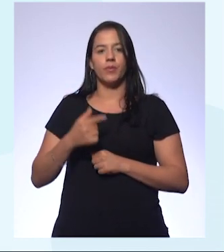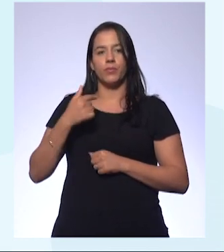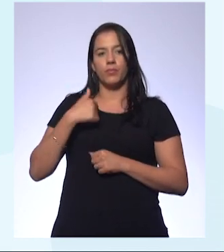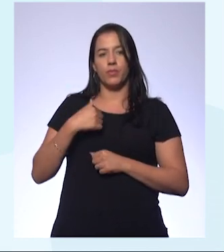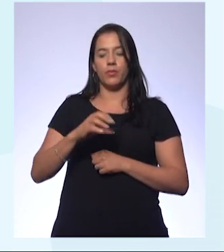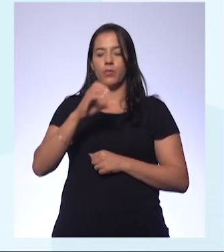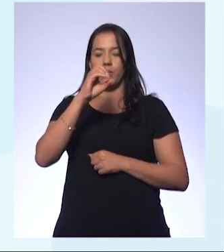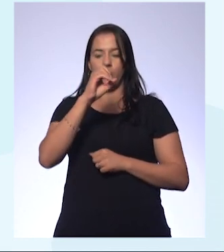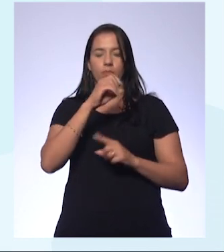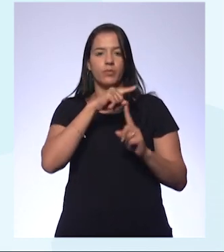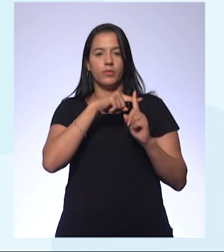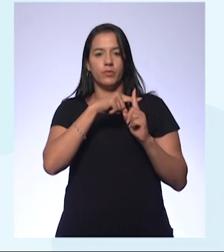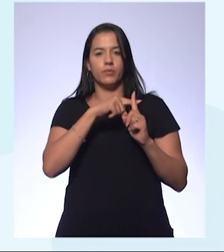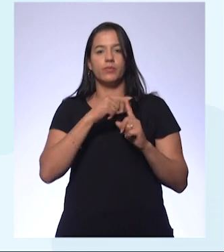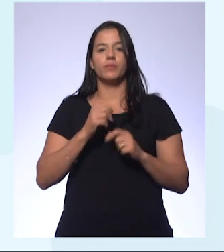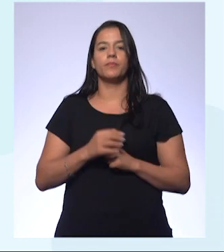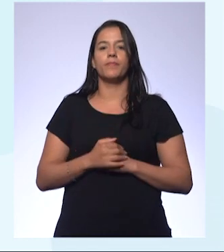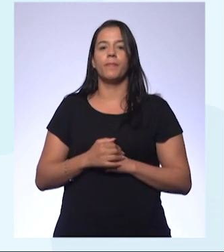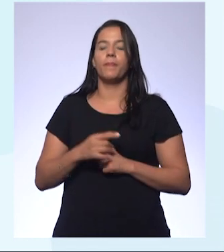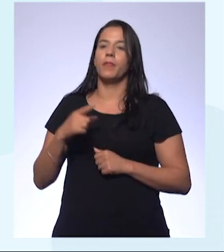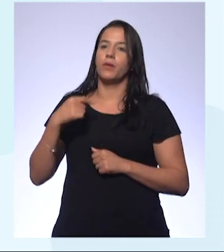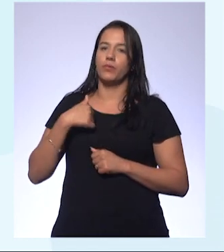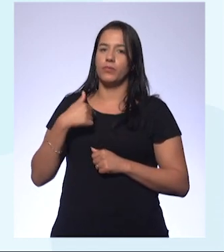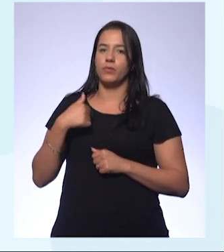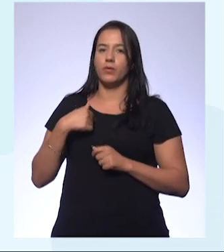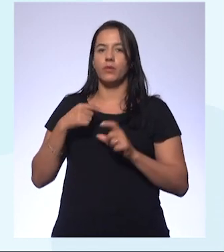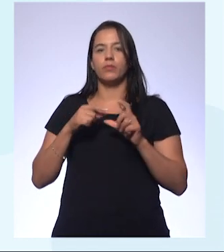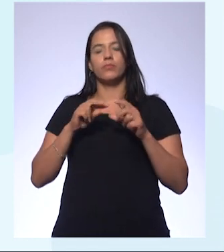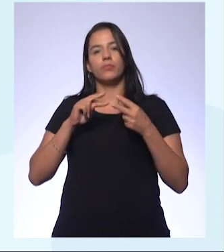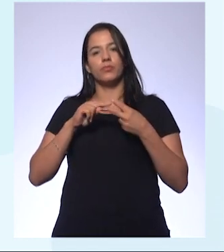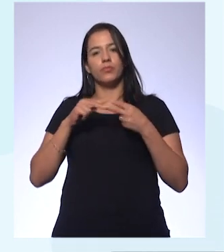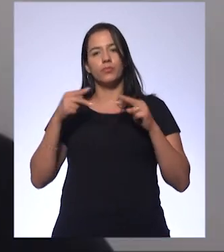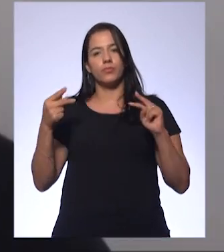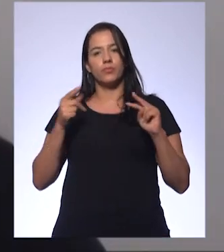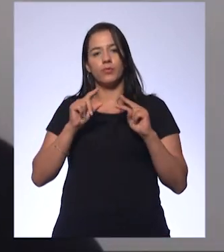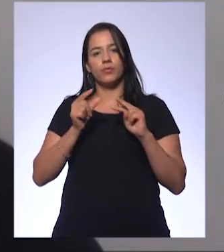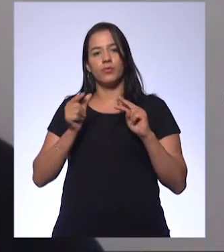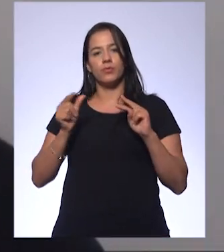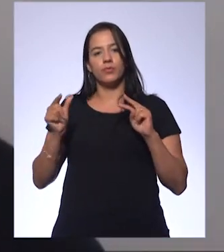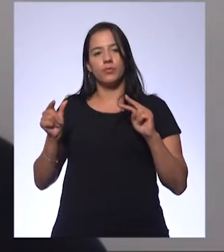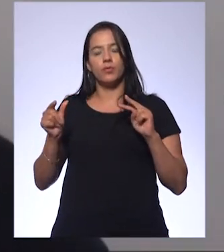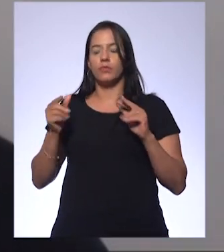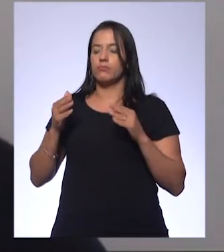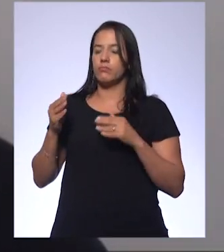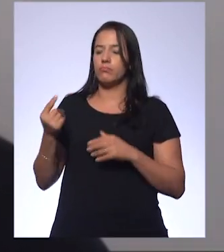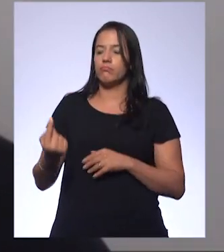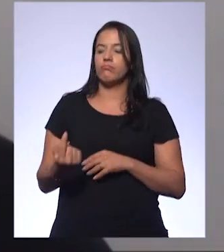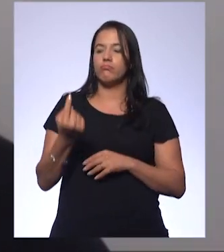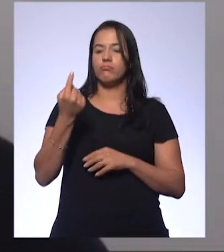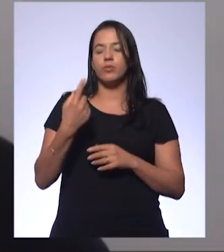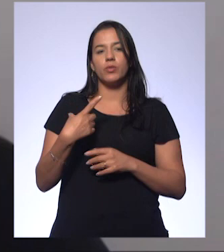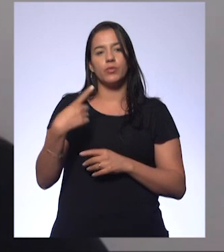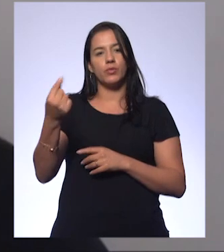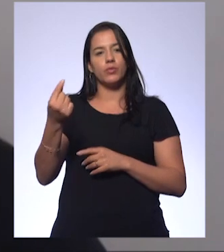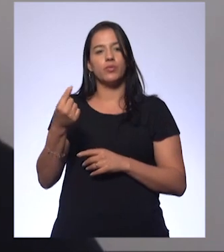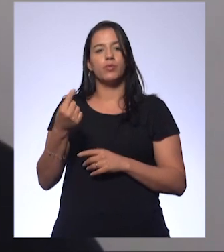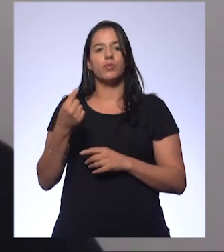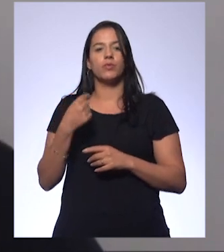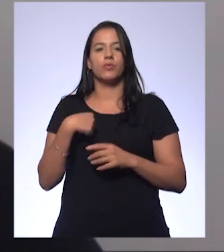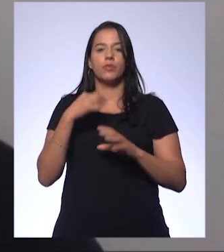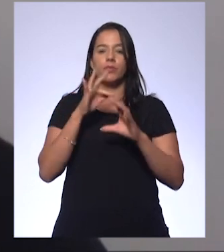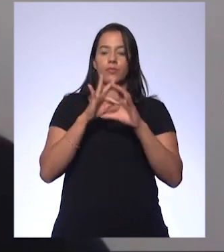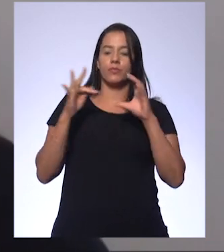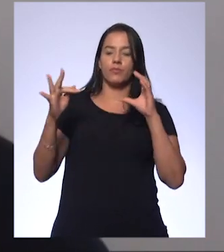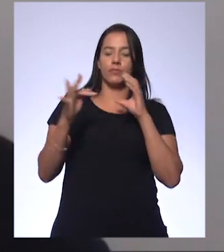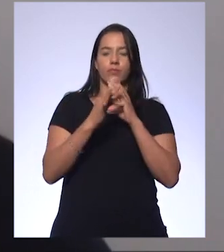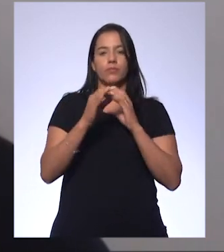positivo. Então, eu tenho um gene, um genótipo que se manifestou dessa forma, e aí eu tenho esse fenótipo de O